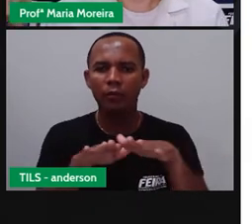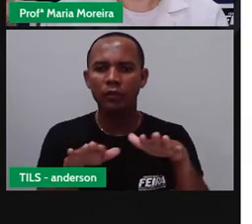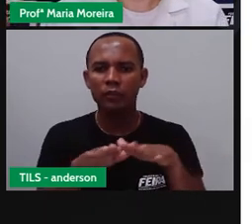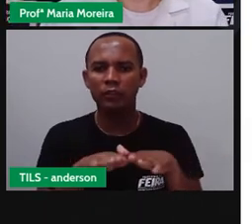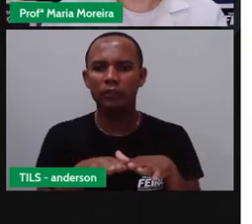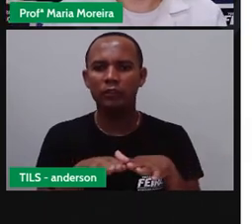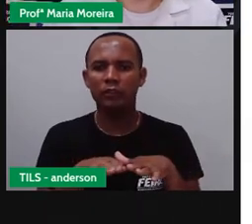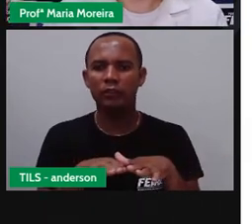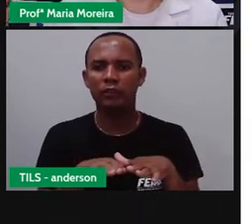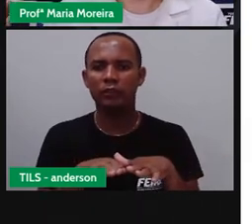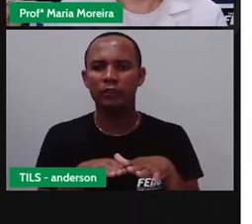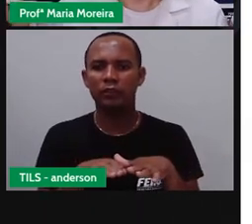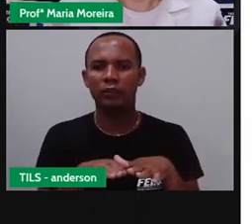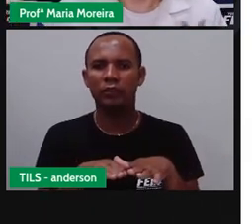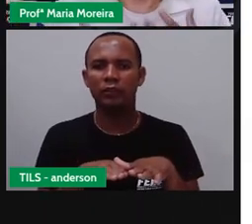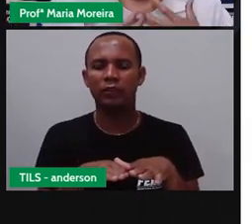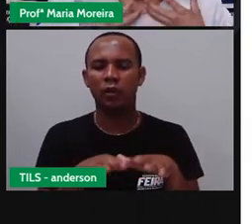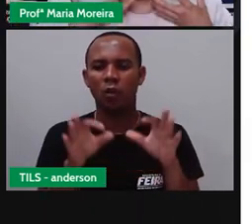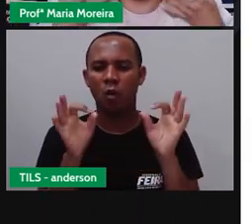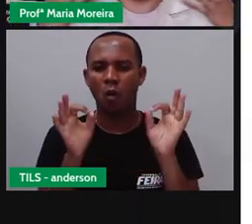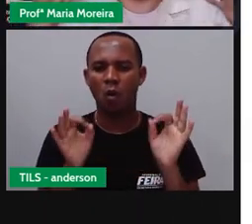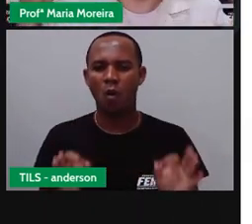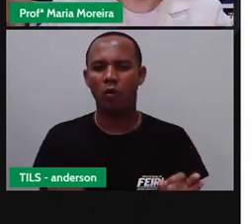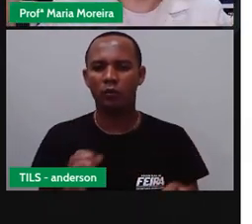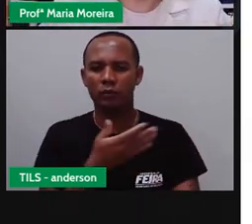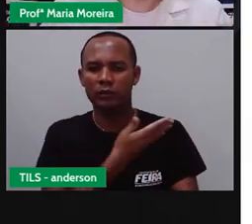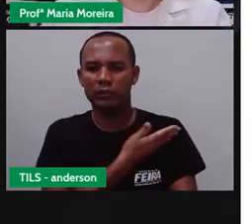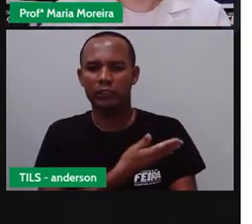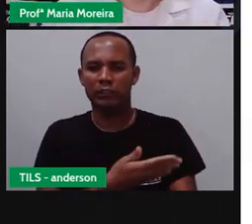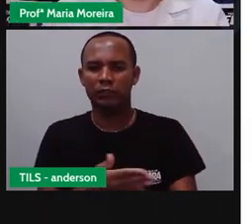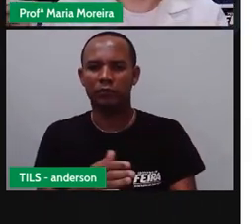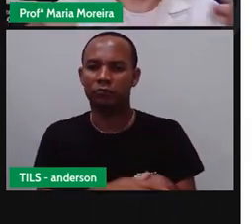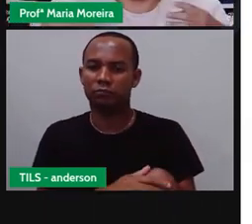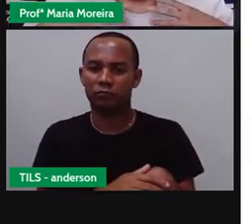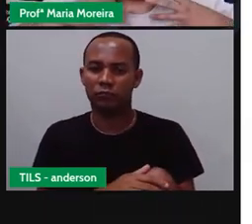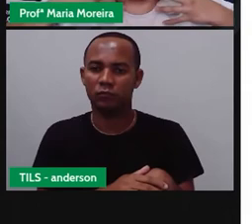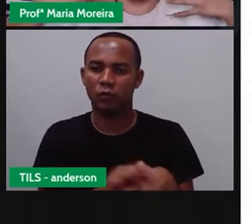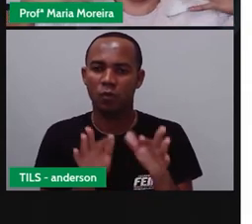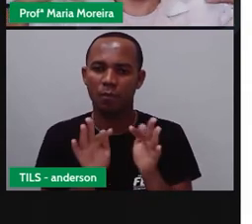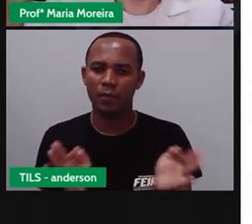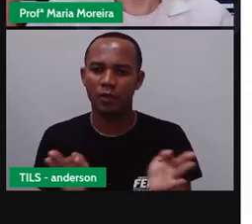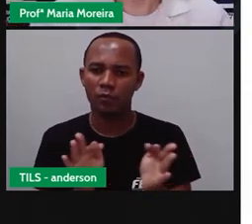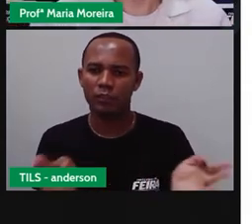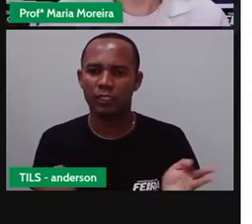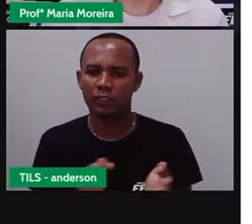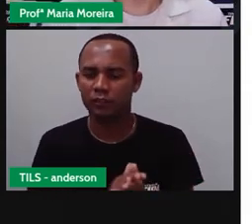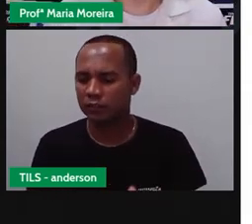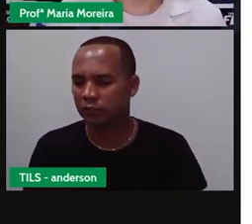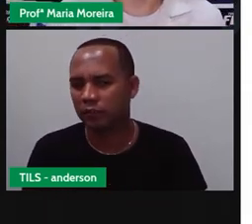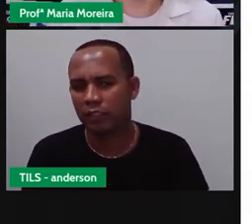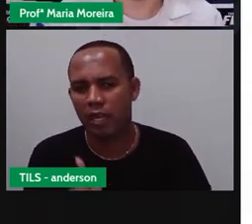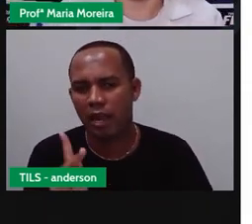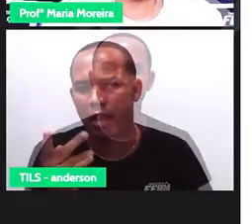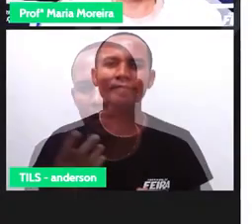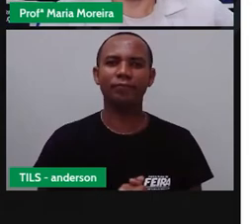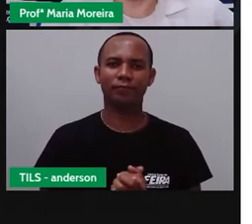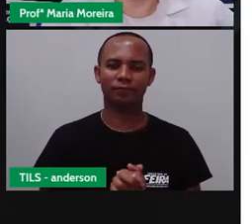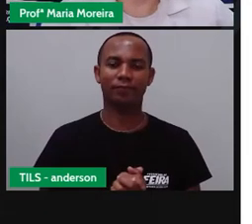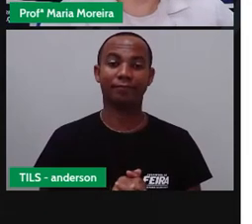para se abriu que esta vogal ou rápido a impressão que ó um